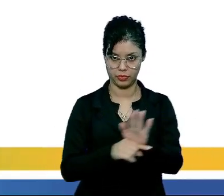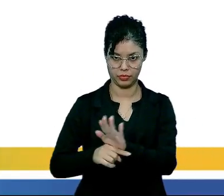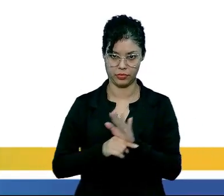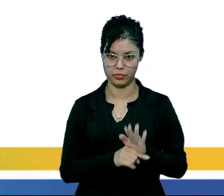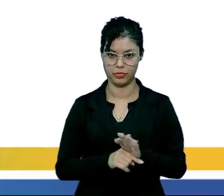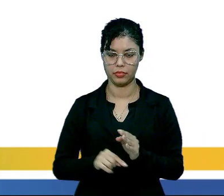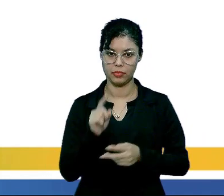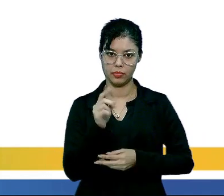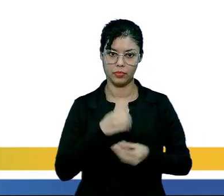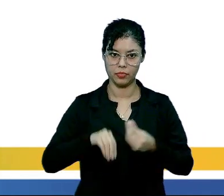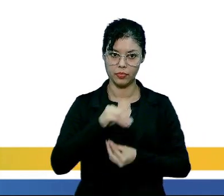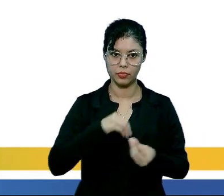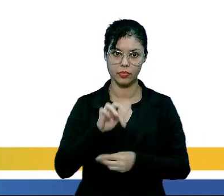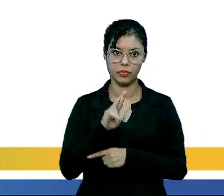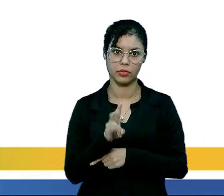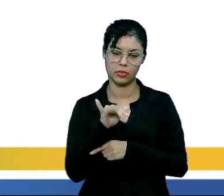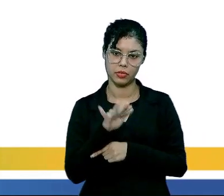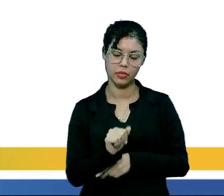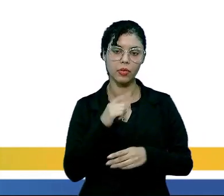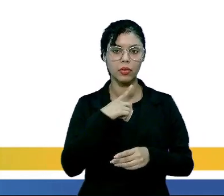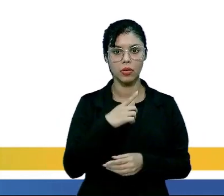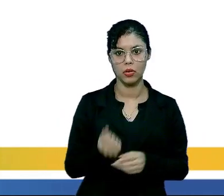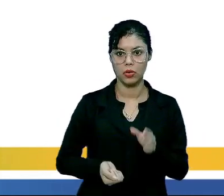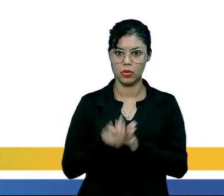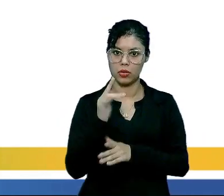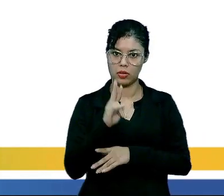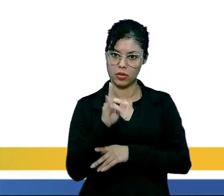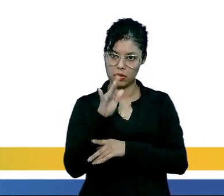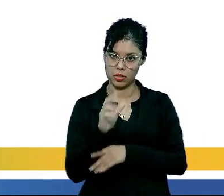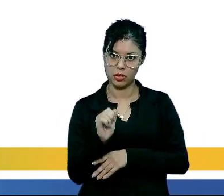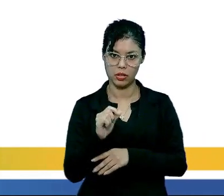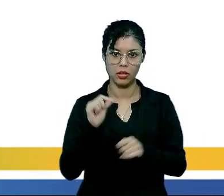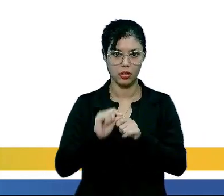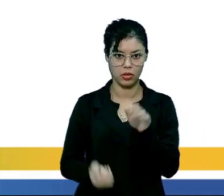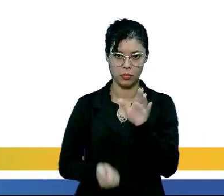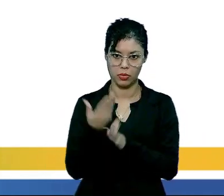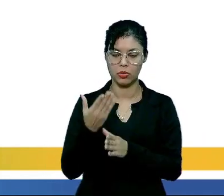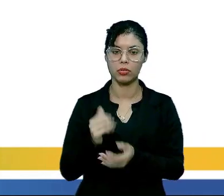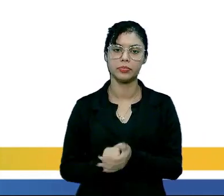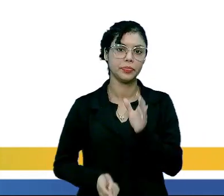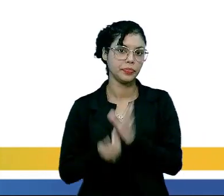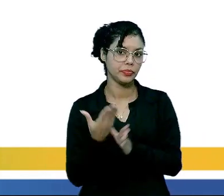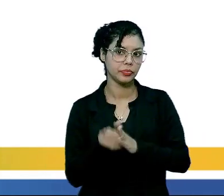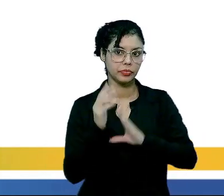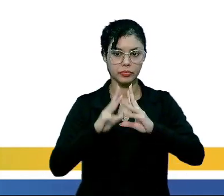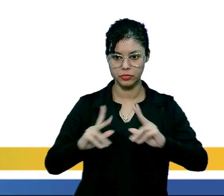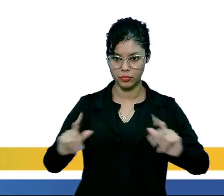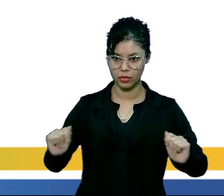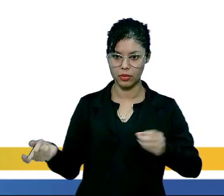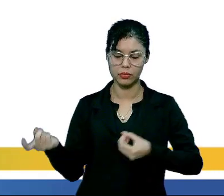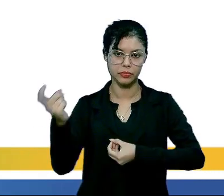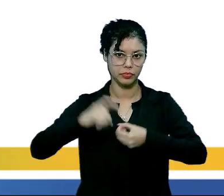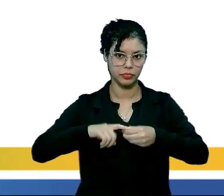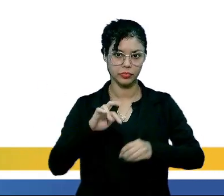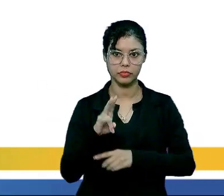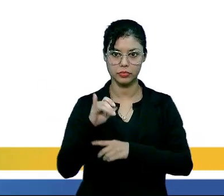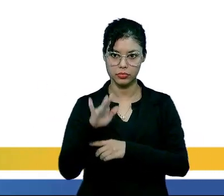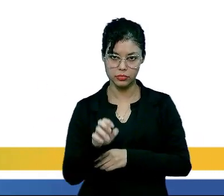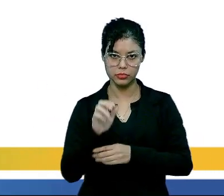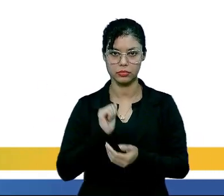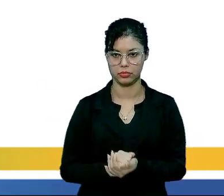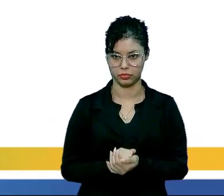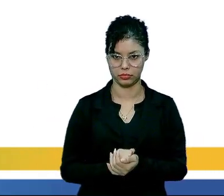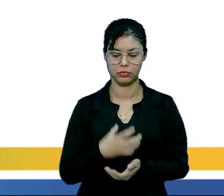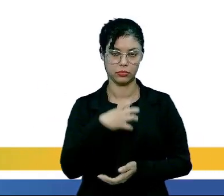para a gente reações reversíveis. Então eu tenho um reagente que vai e forma um produto, e esse produto se decompõe e volta a ser reagente.